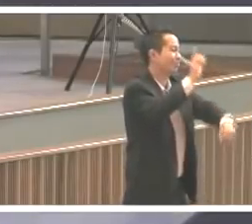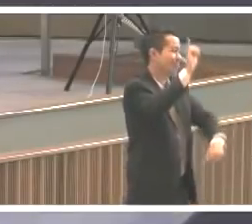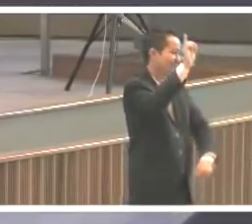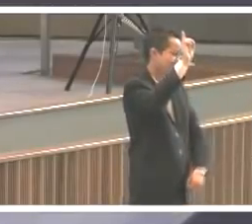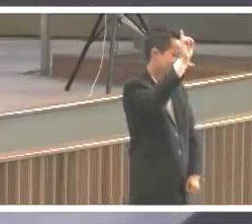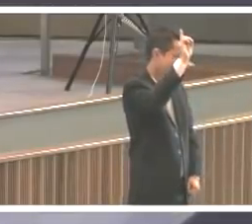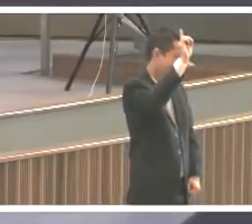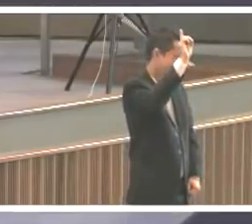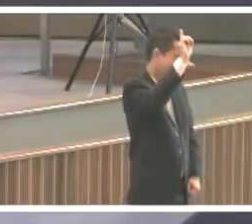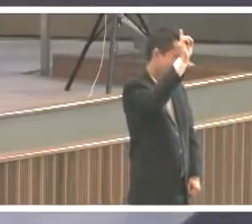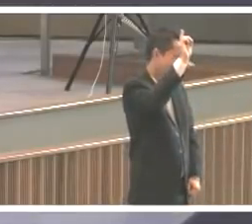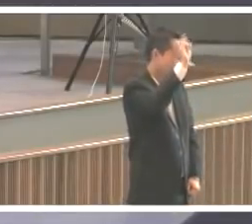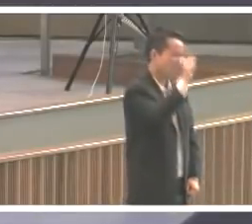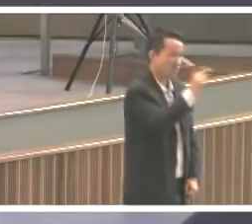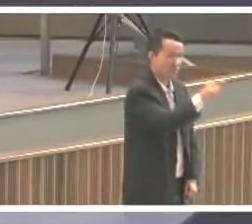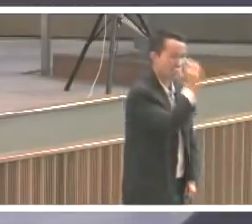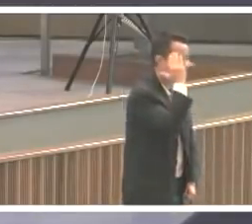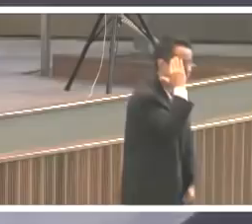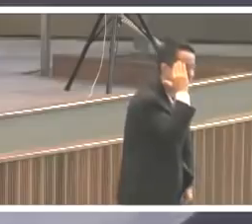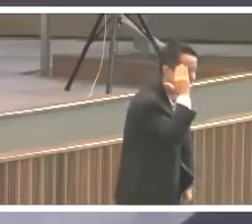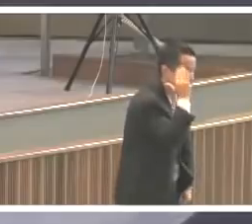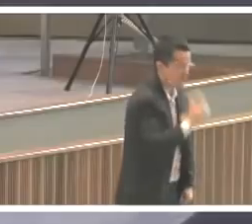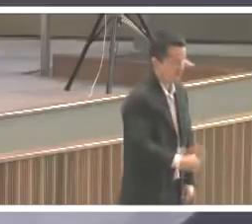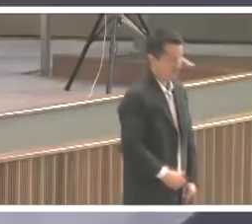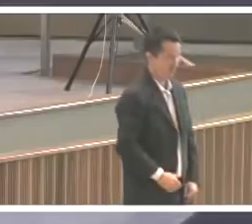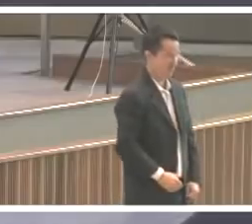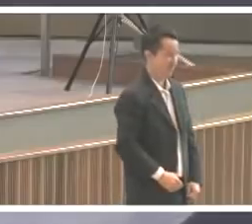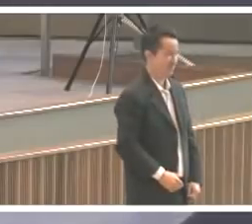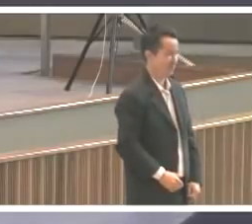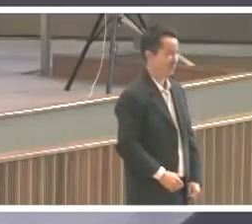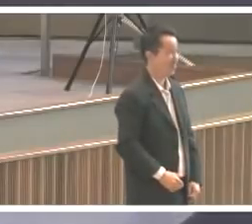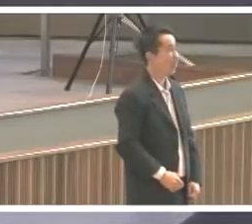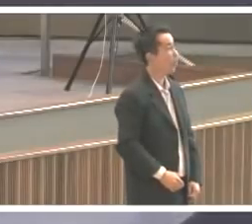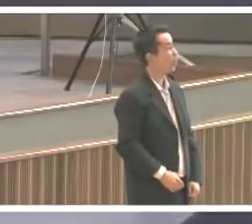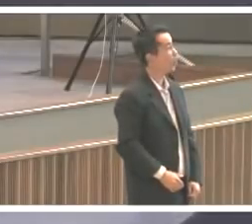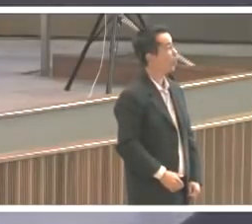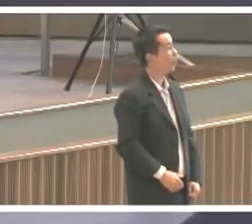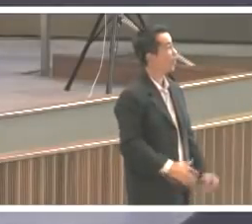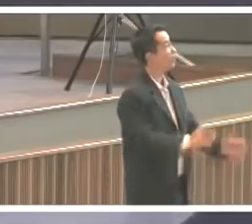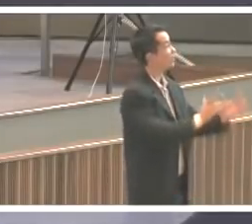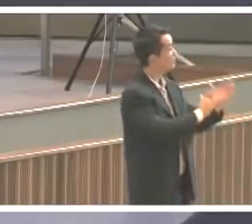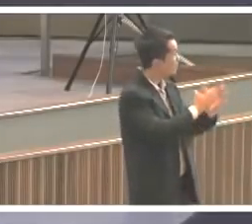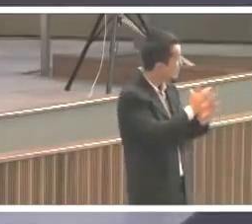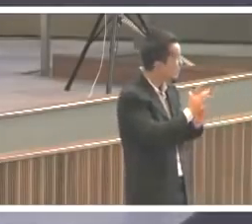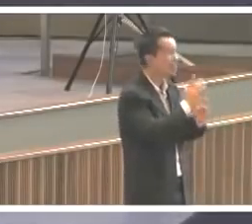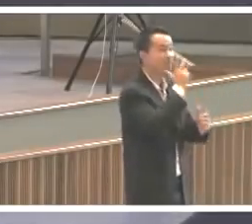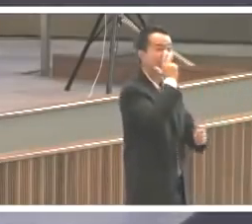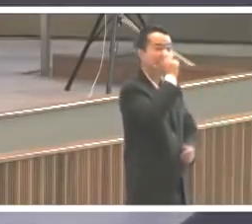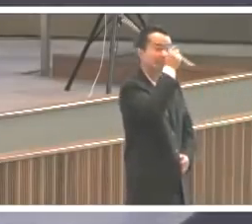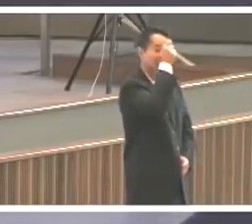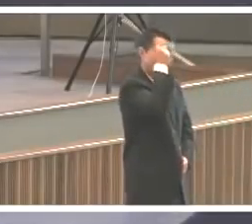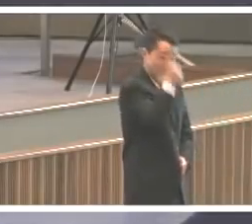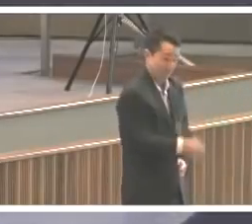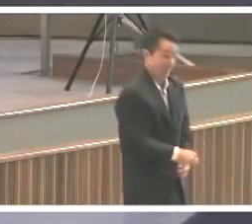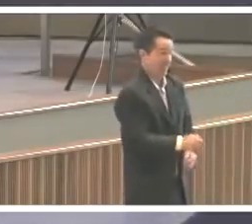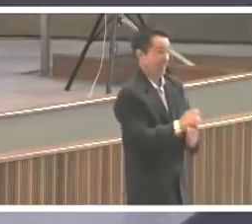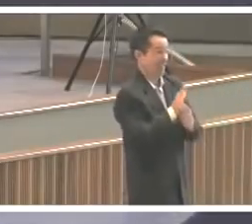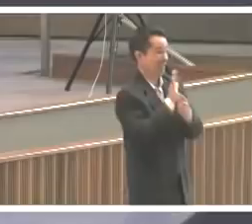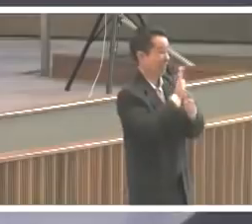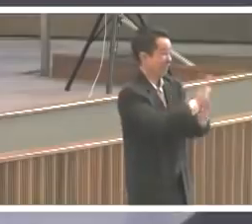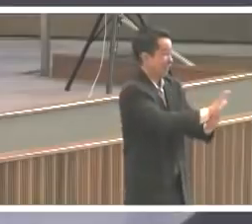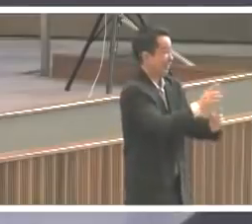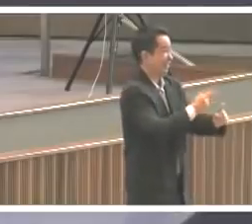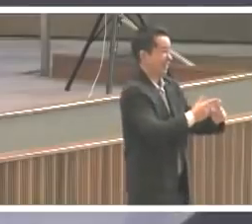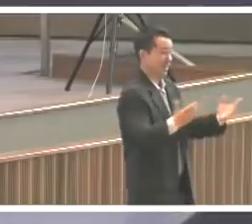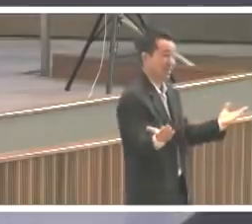visitação. É interessante porque Jesus, esse mesmo texto, não é? Ele